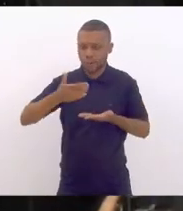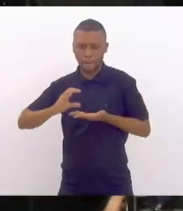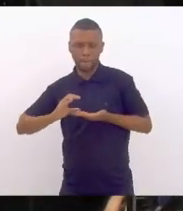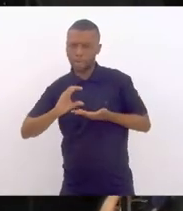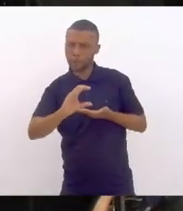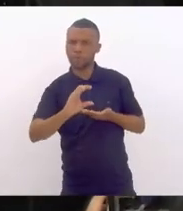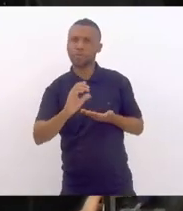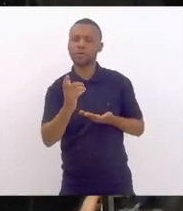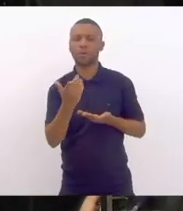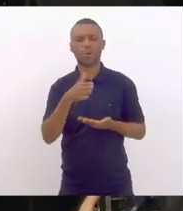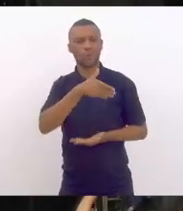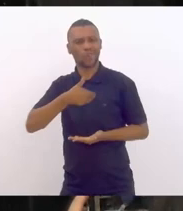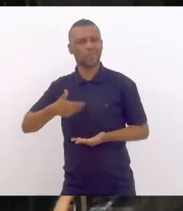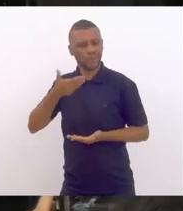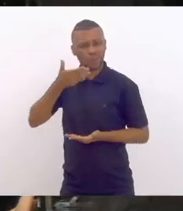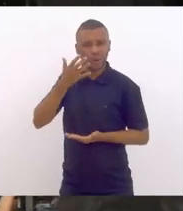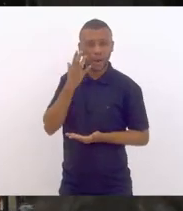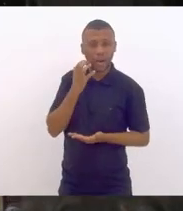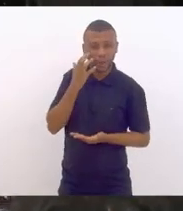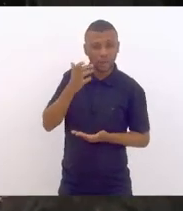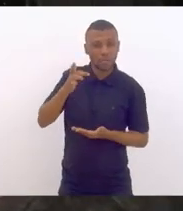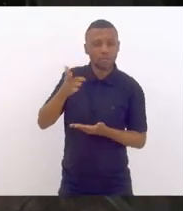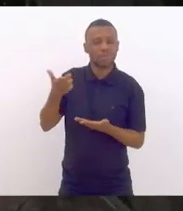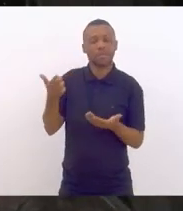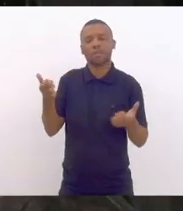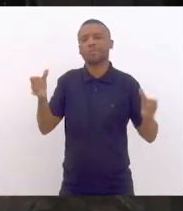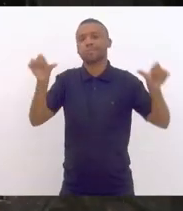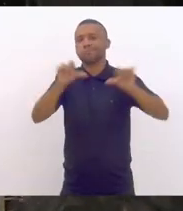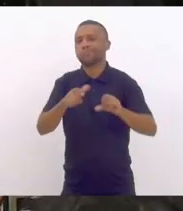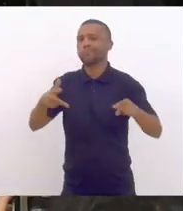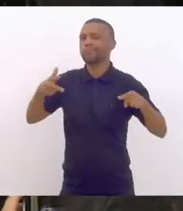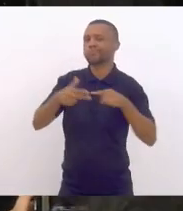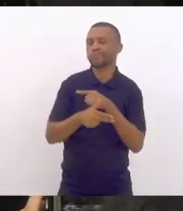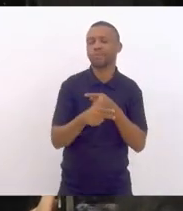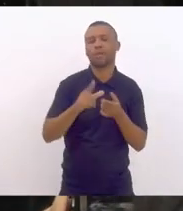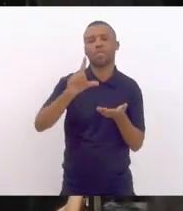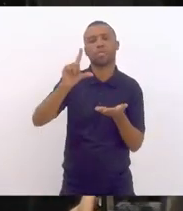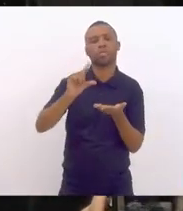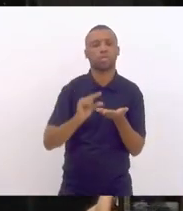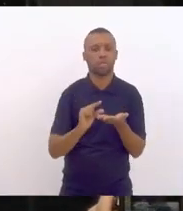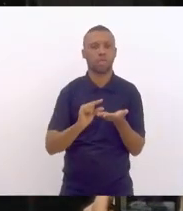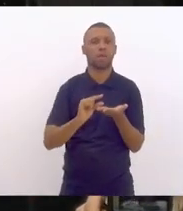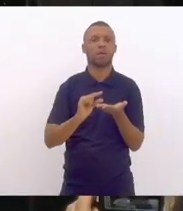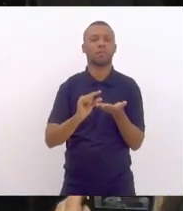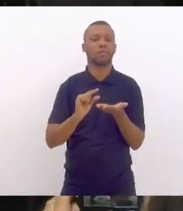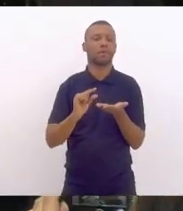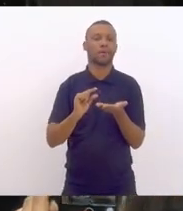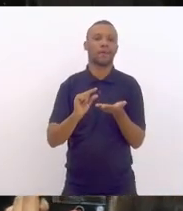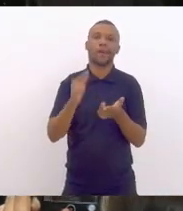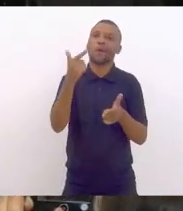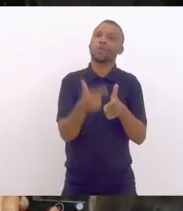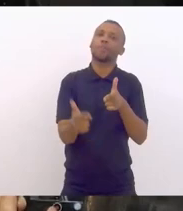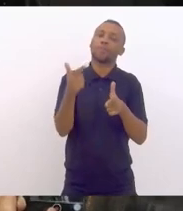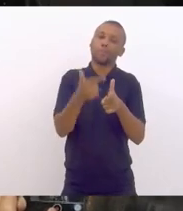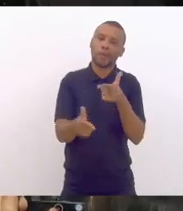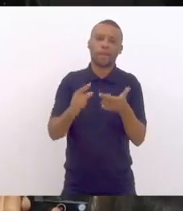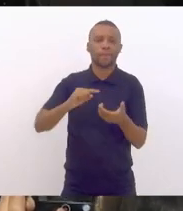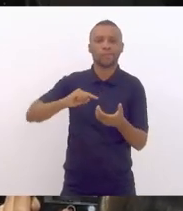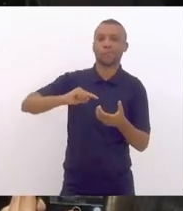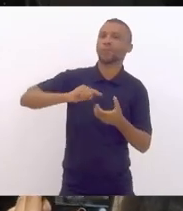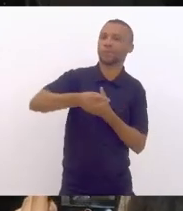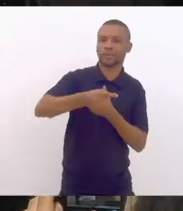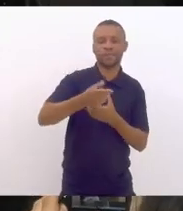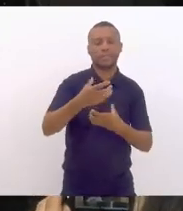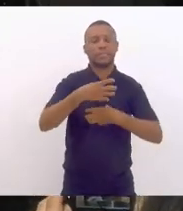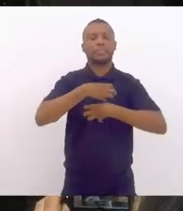enfraquecer no segurança presente em Niterói e as consequências vem sendo sentidas na pele né pela população da